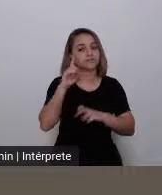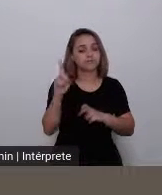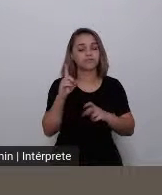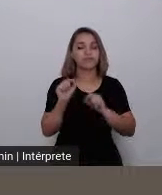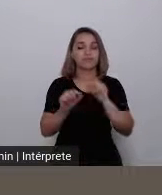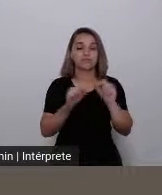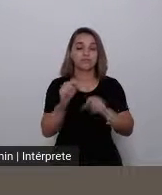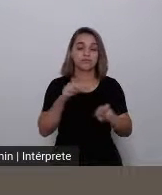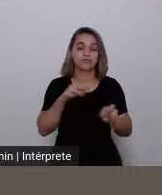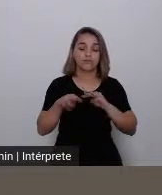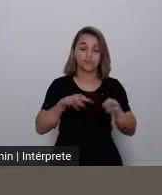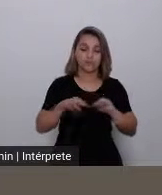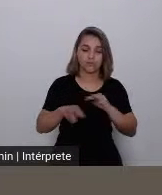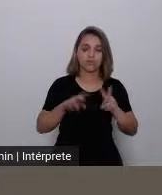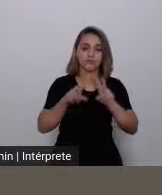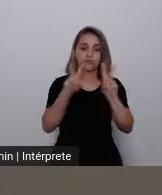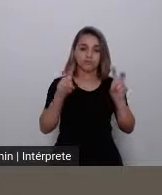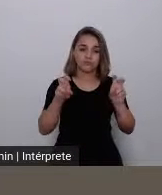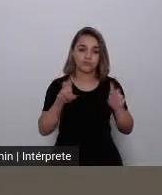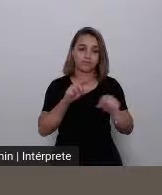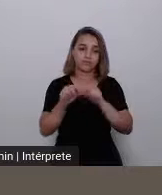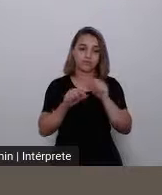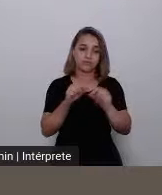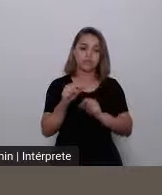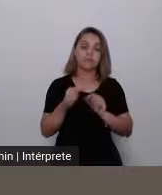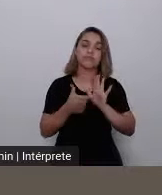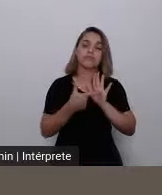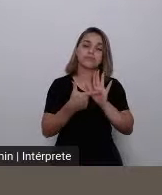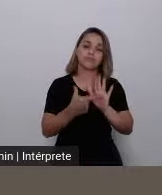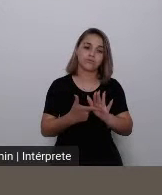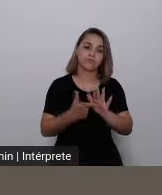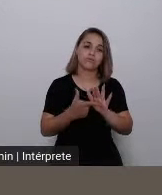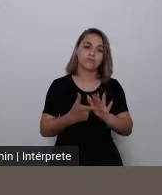como trecho, abre aspas, com efeito,